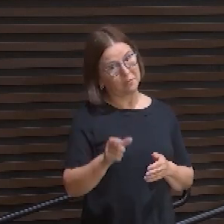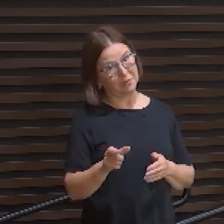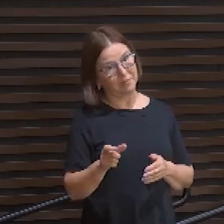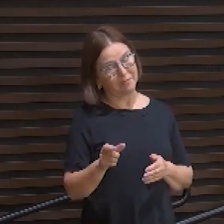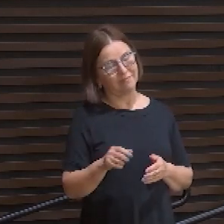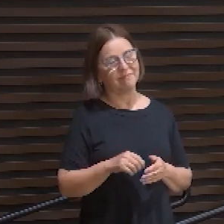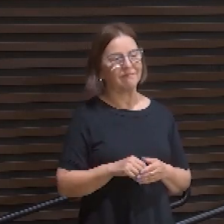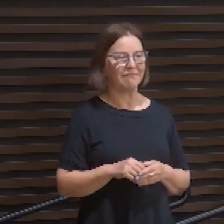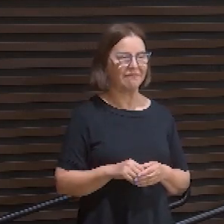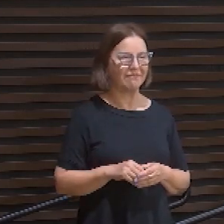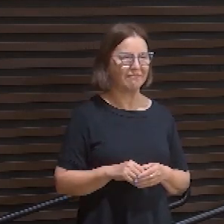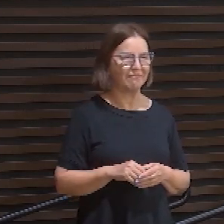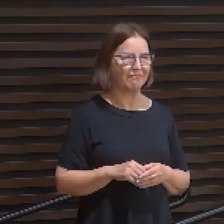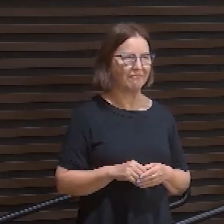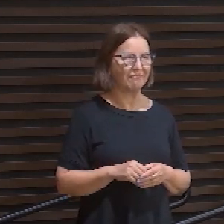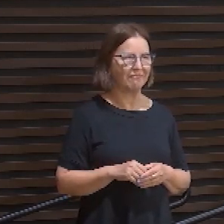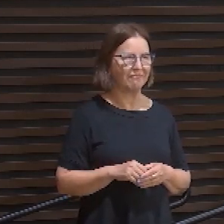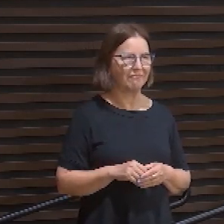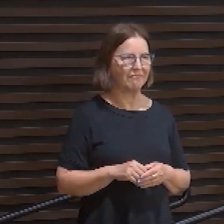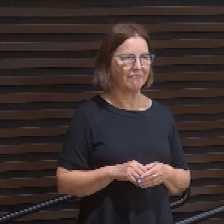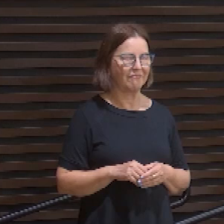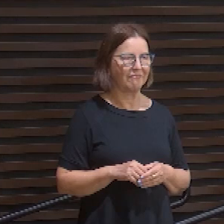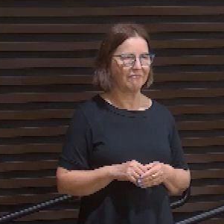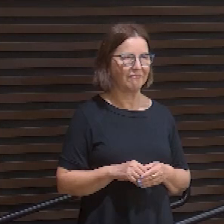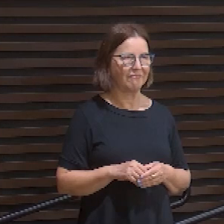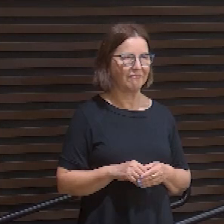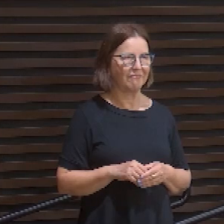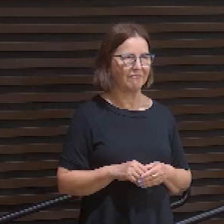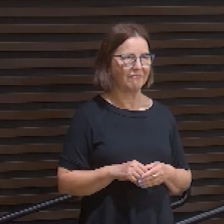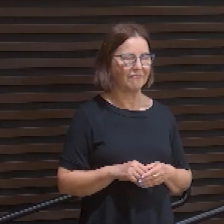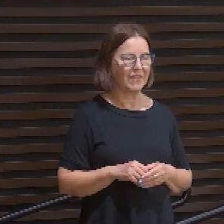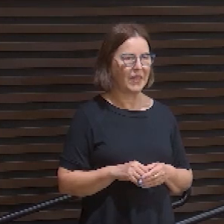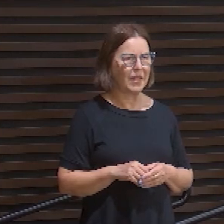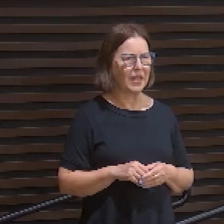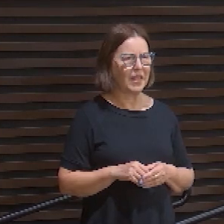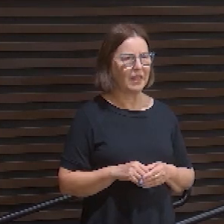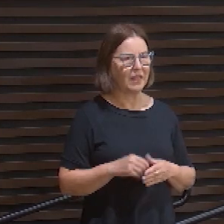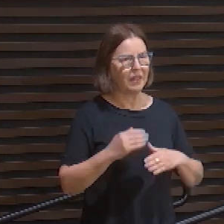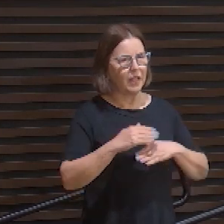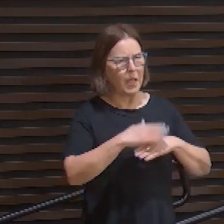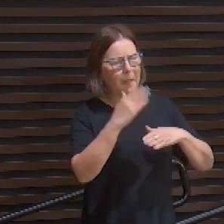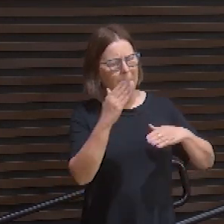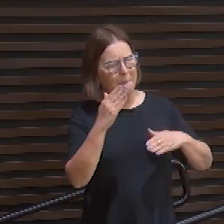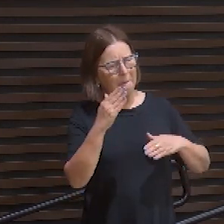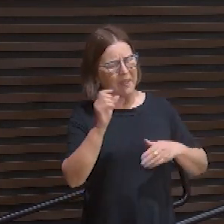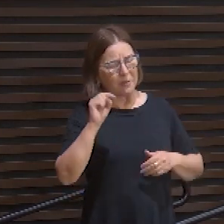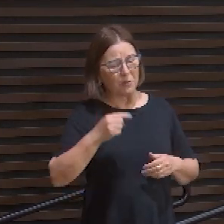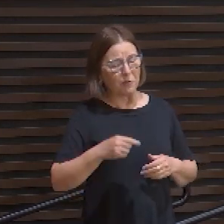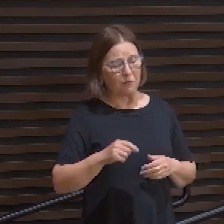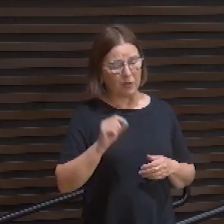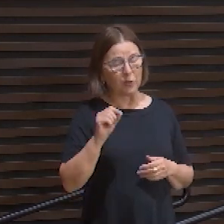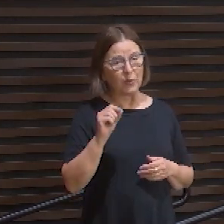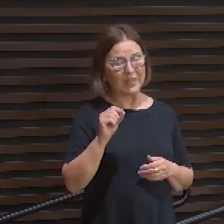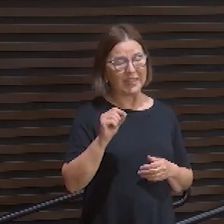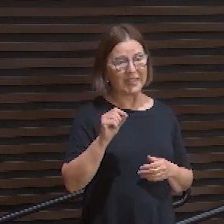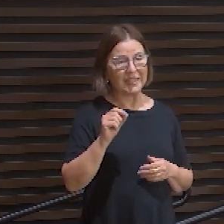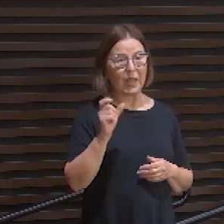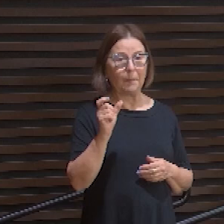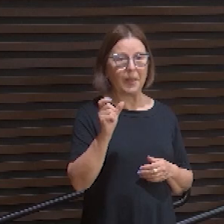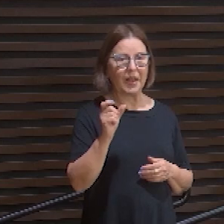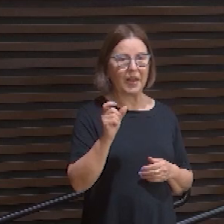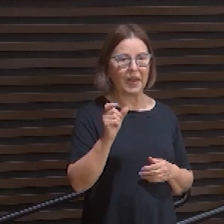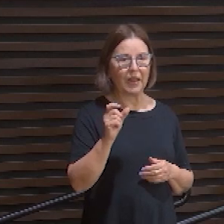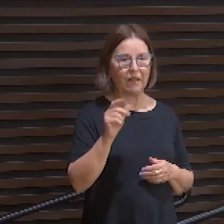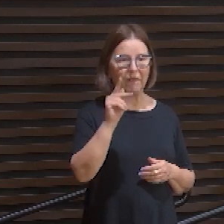huiper, um sentido mais do que por. Ela traz o